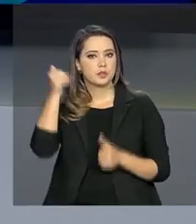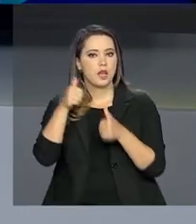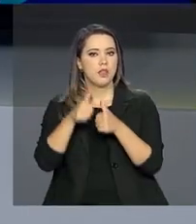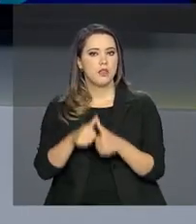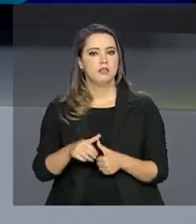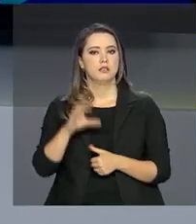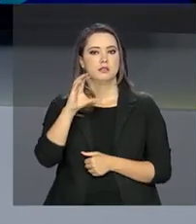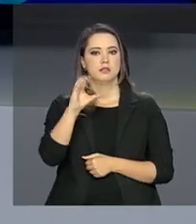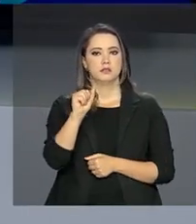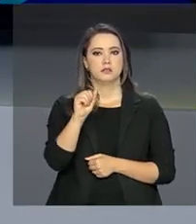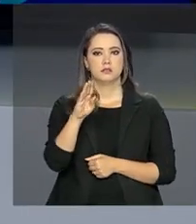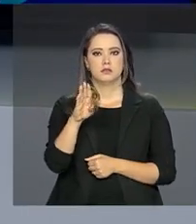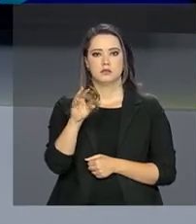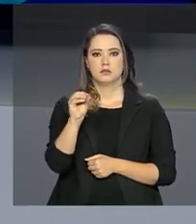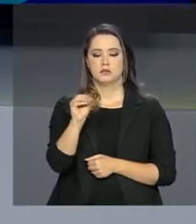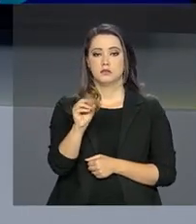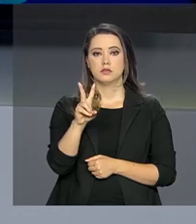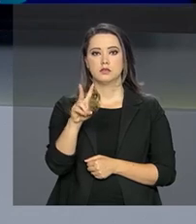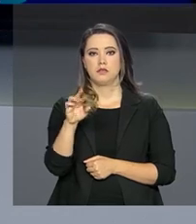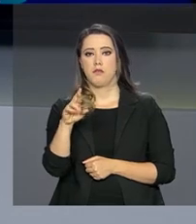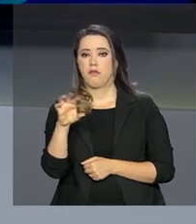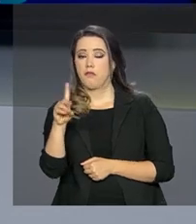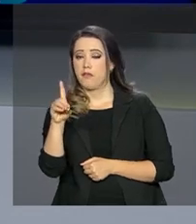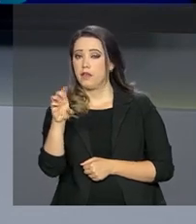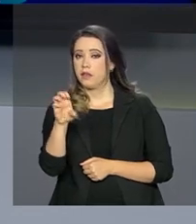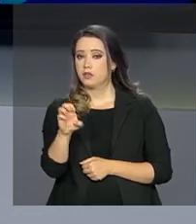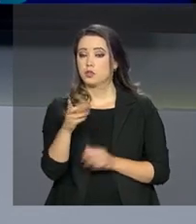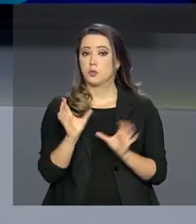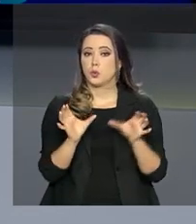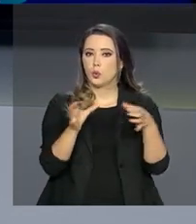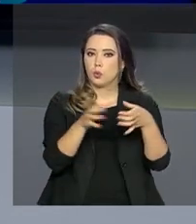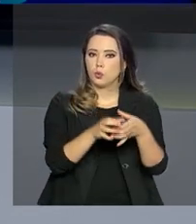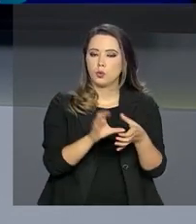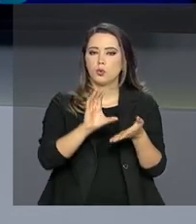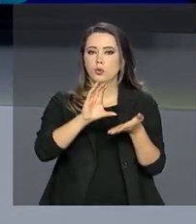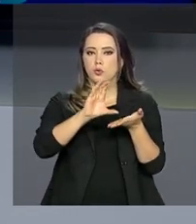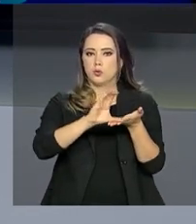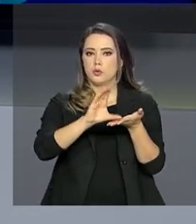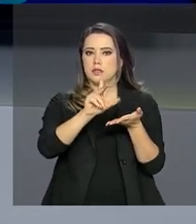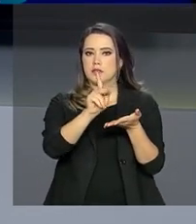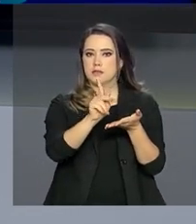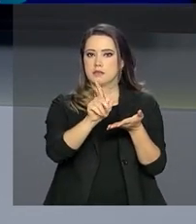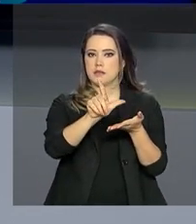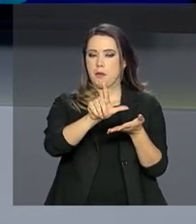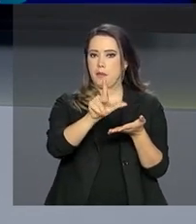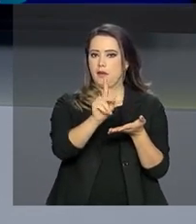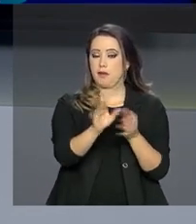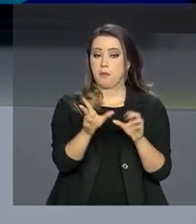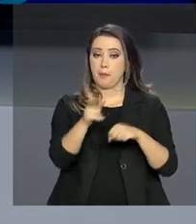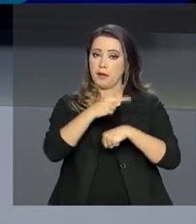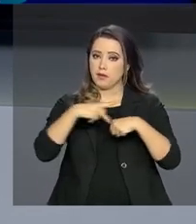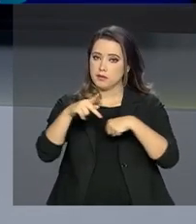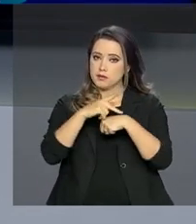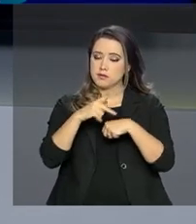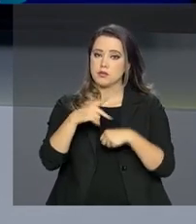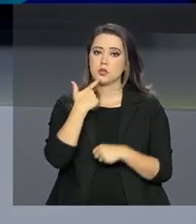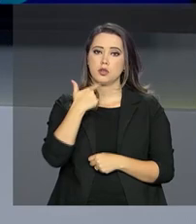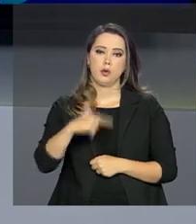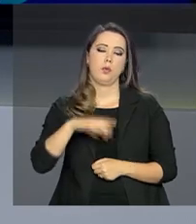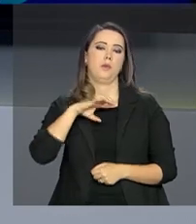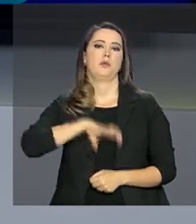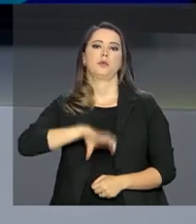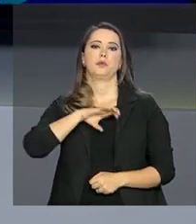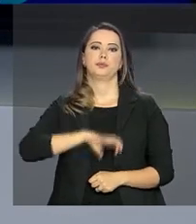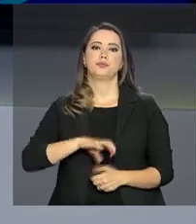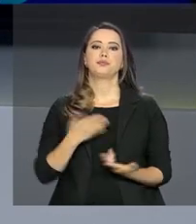para a 12a cúpula de chefes de estado e de governo da comunidade dos países de língua portuguesa o presidente desembarcou nesta